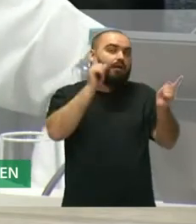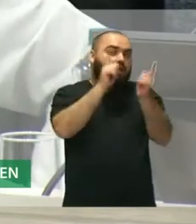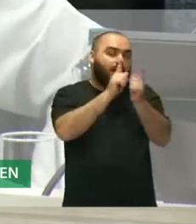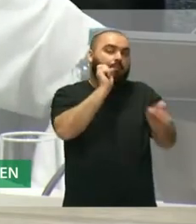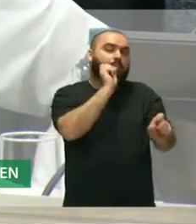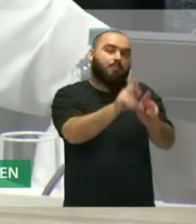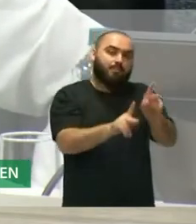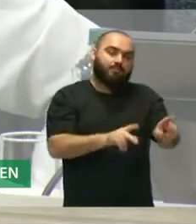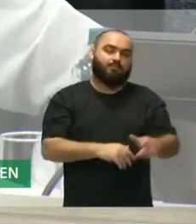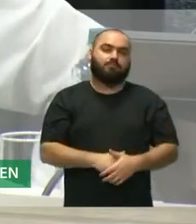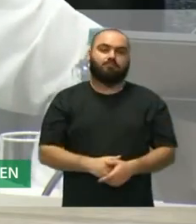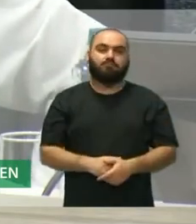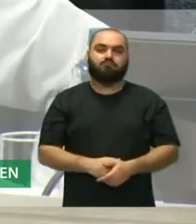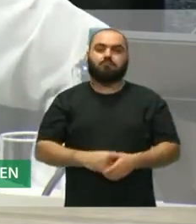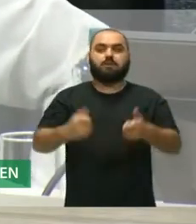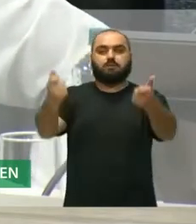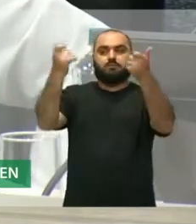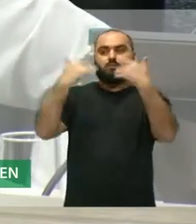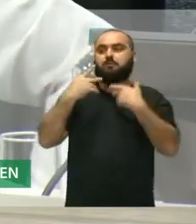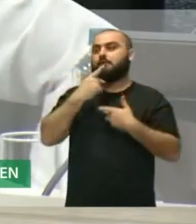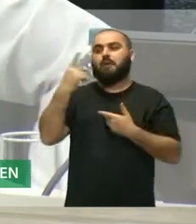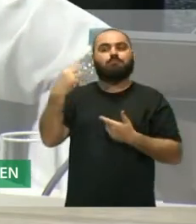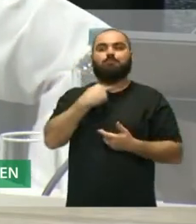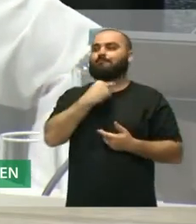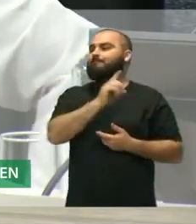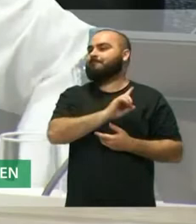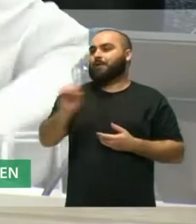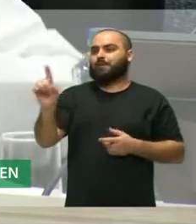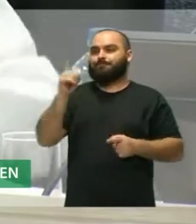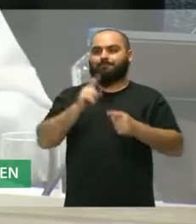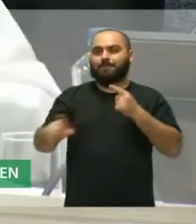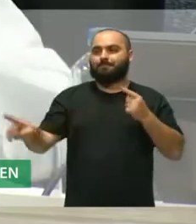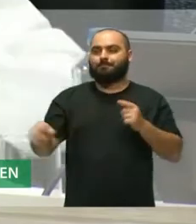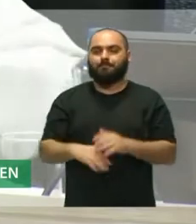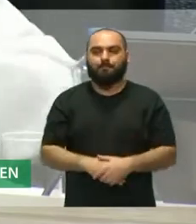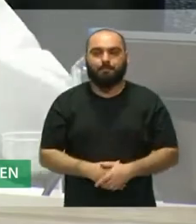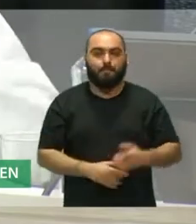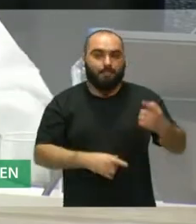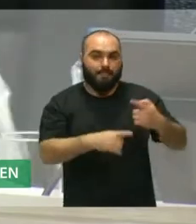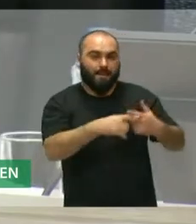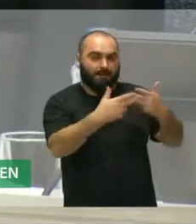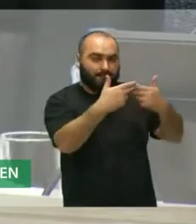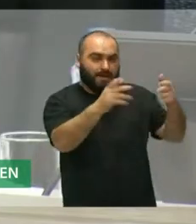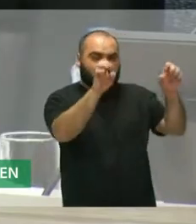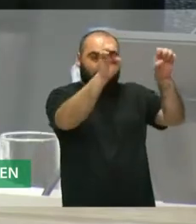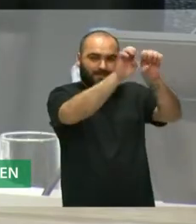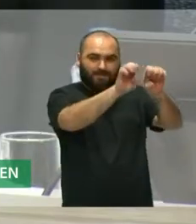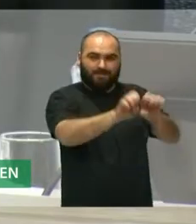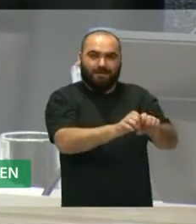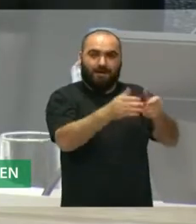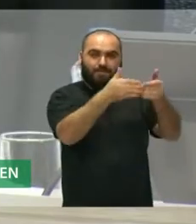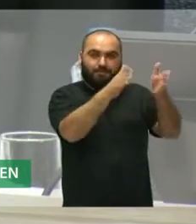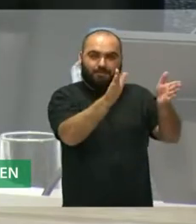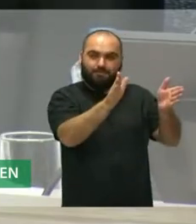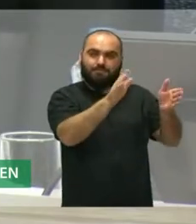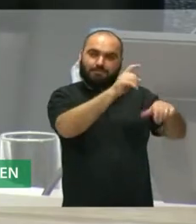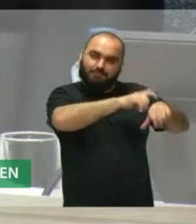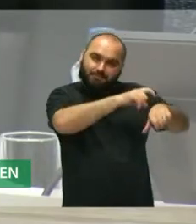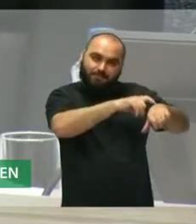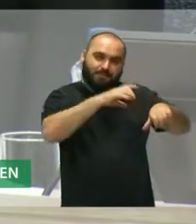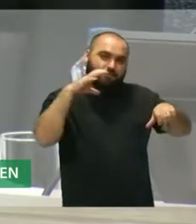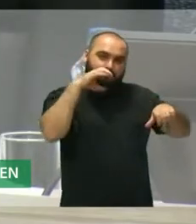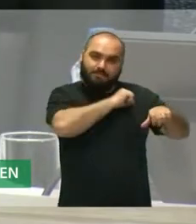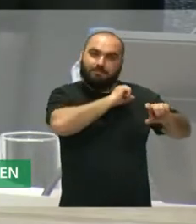E foi nos dito que não era possível. Depois da pandemia, até porque muitas estruturas foram abertas parcialmente, aí nos deram